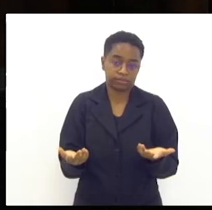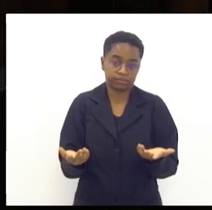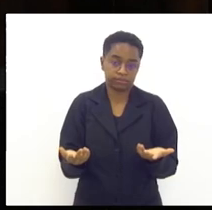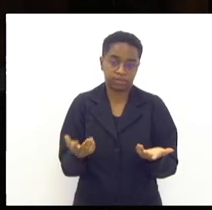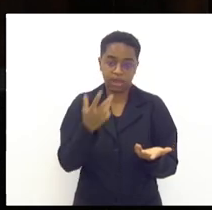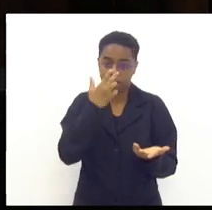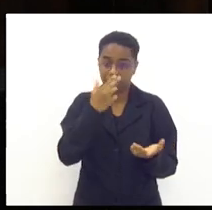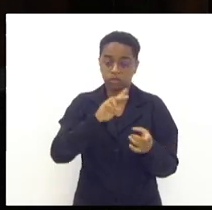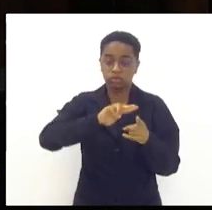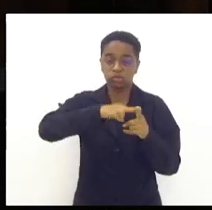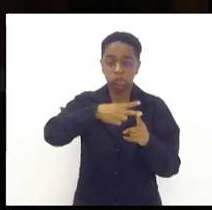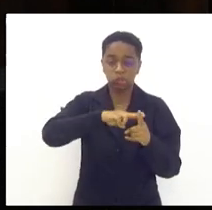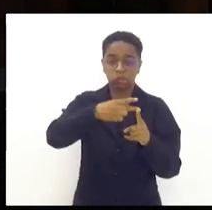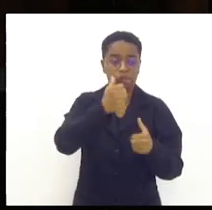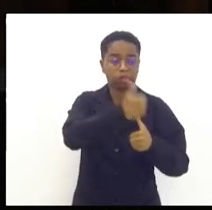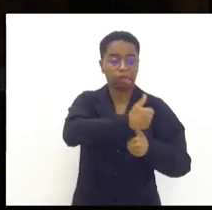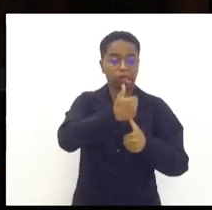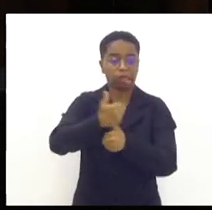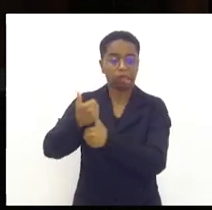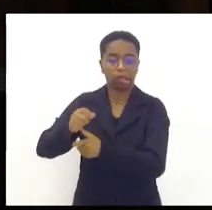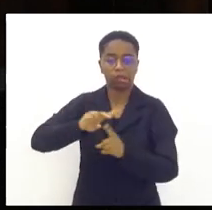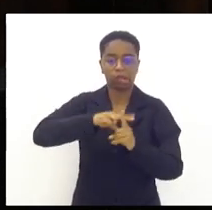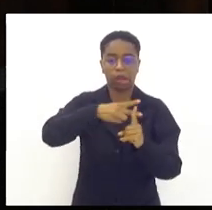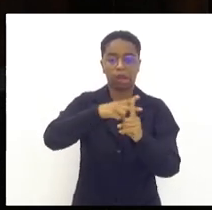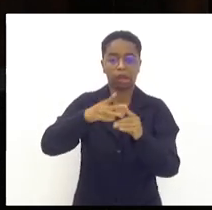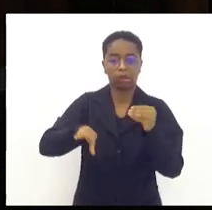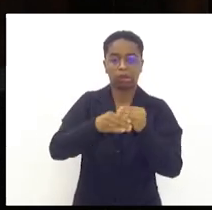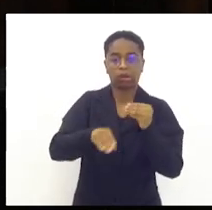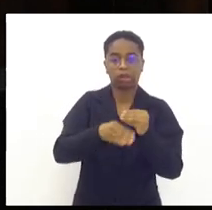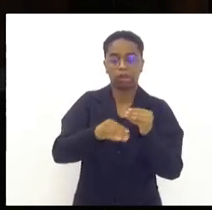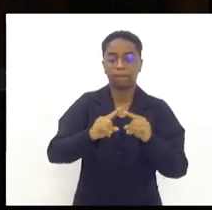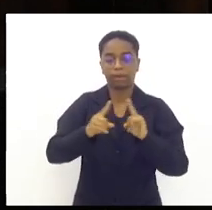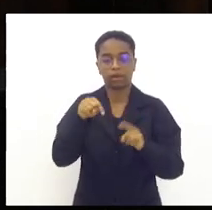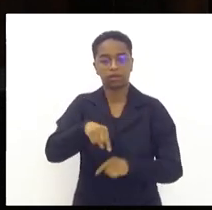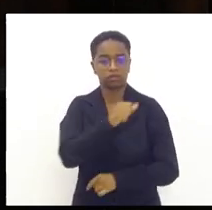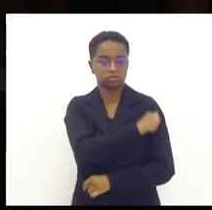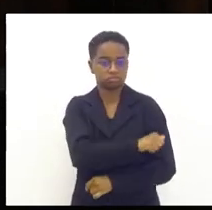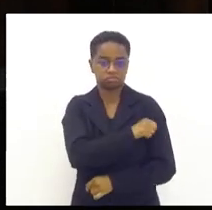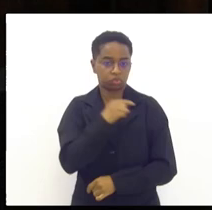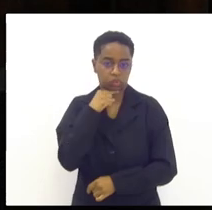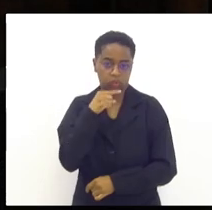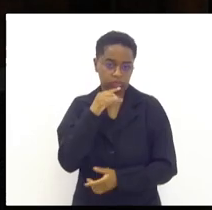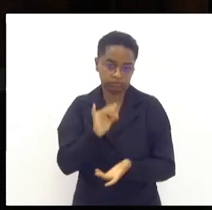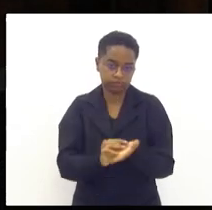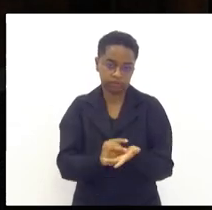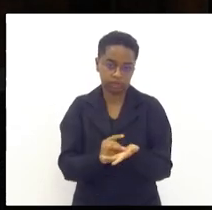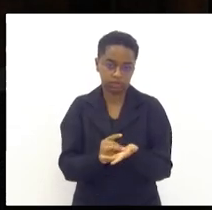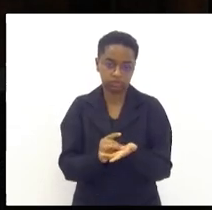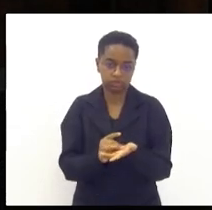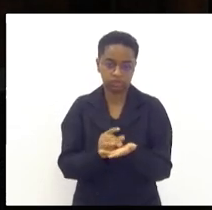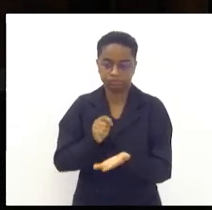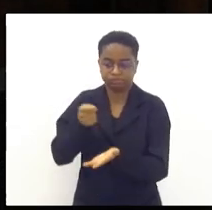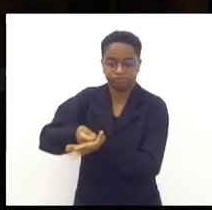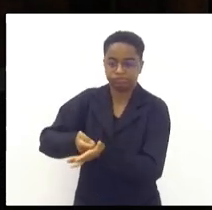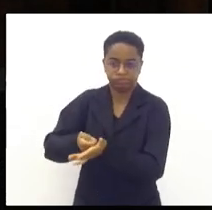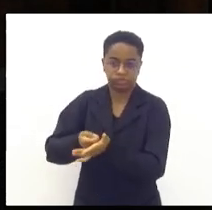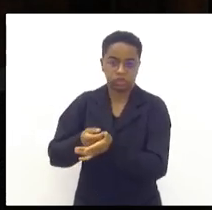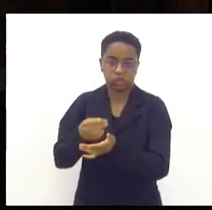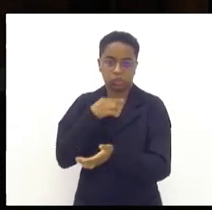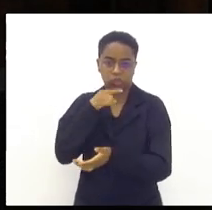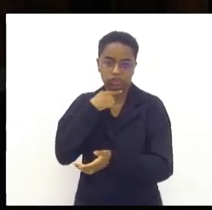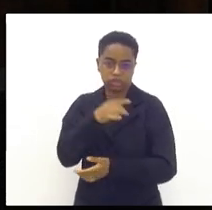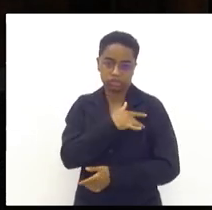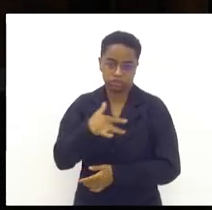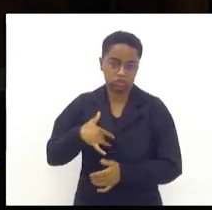praticamente juros sobre juros, fazendo com que o Estado do Rio de Janeiro não tenha condição financeira de se tornar um Estado saudável,